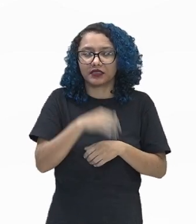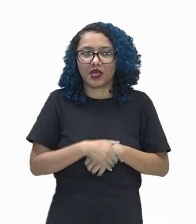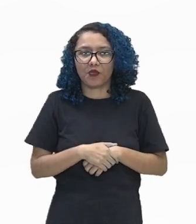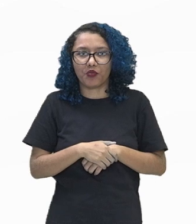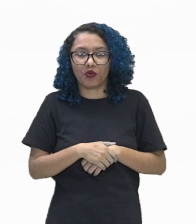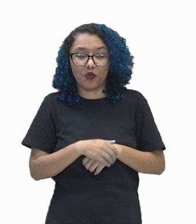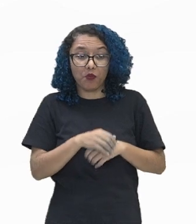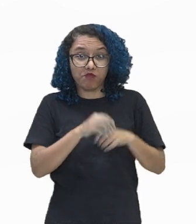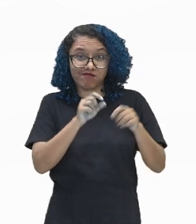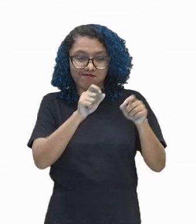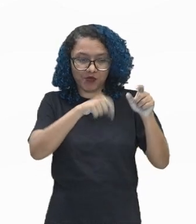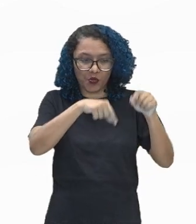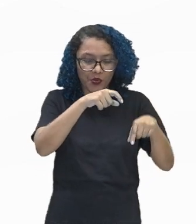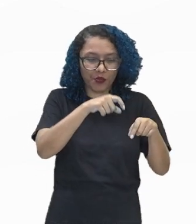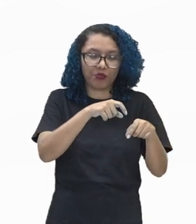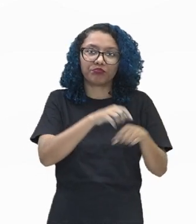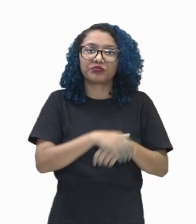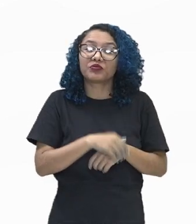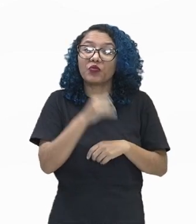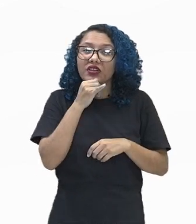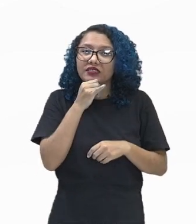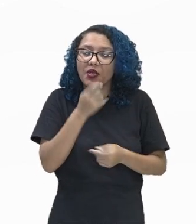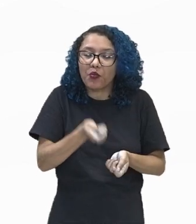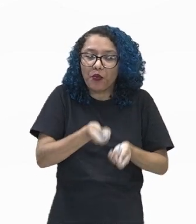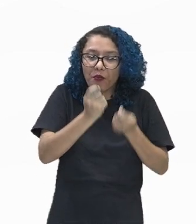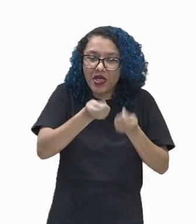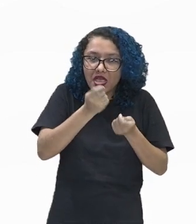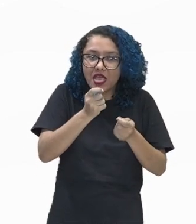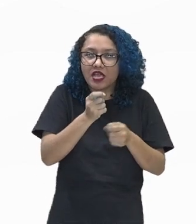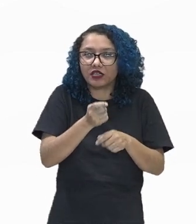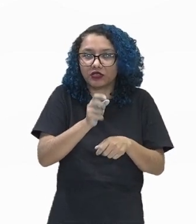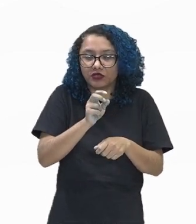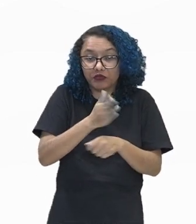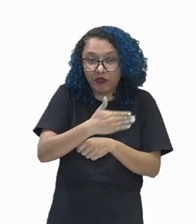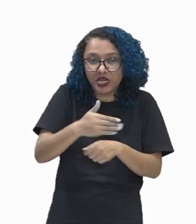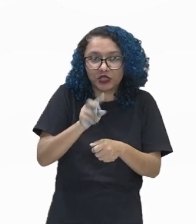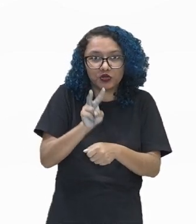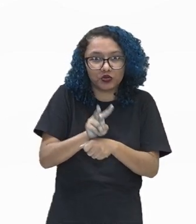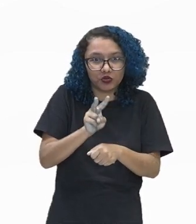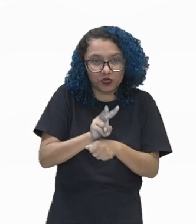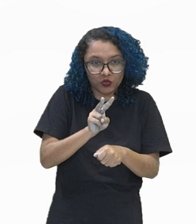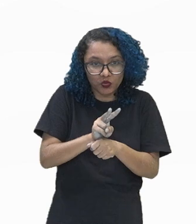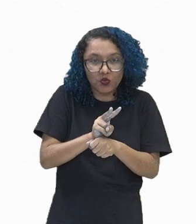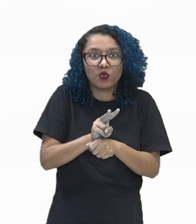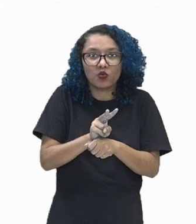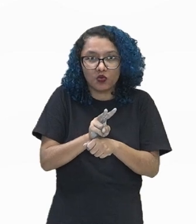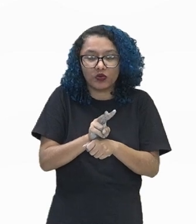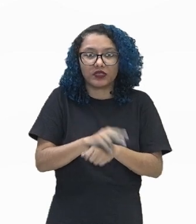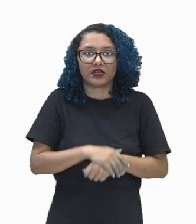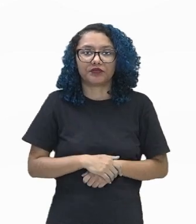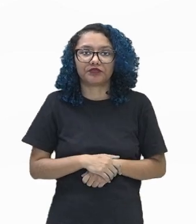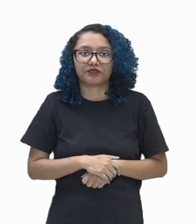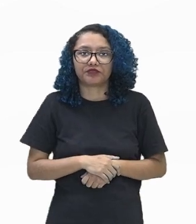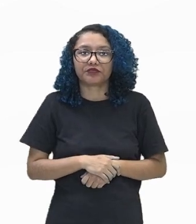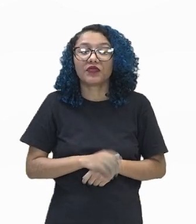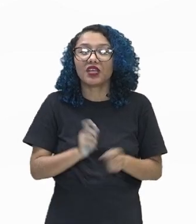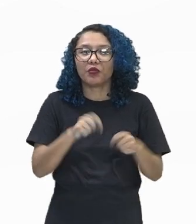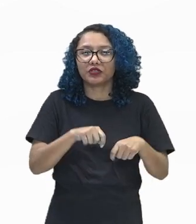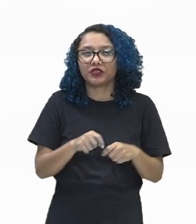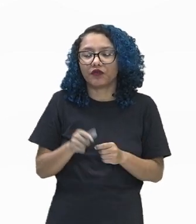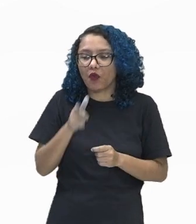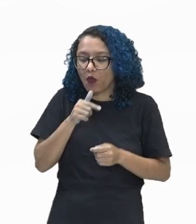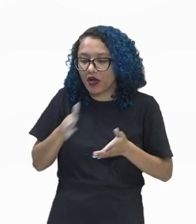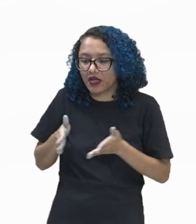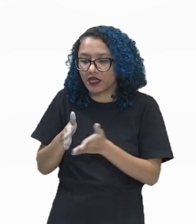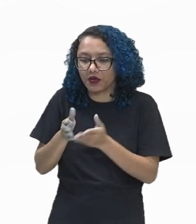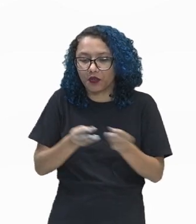no caso, né, de peixe, você está ali trabalhando para realmente fazer um trato de devolver ao rio o que você está